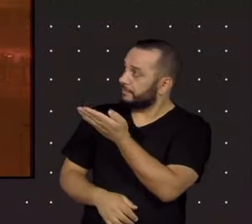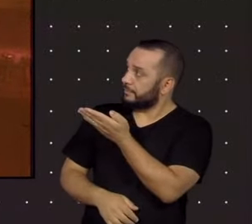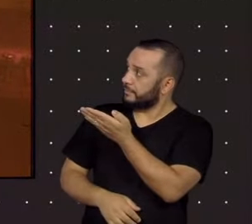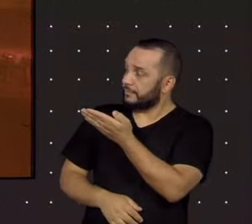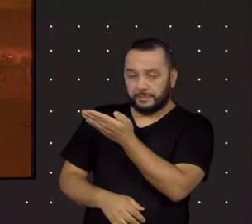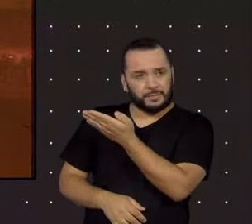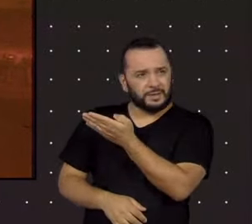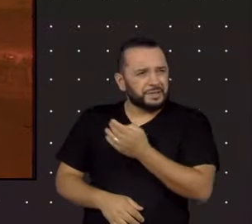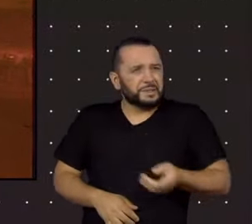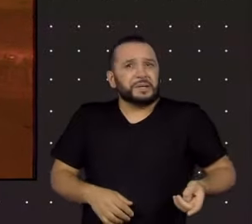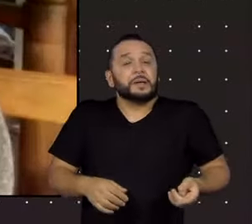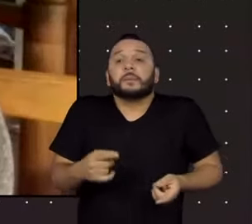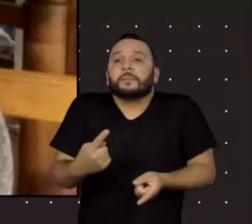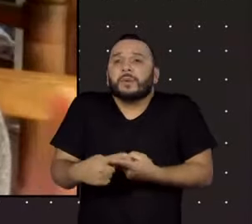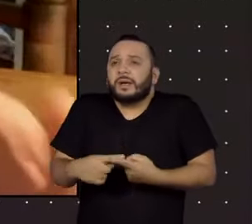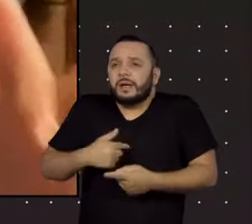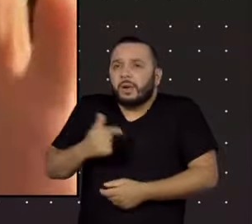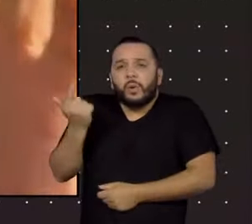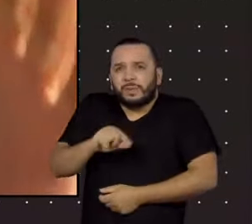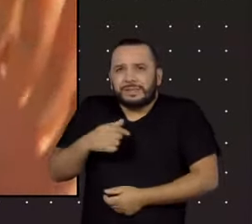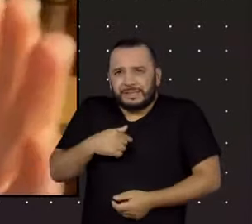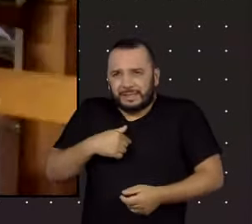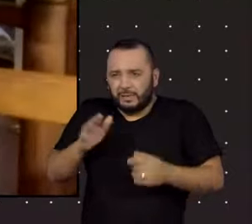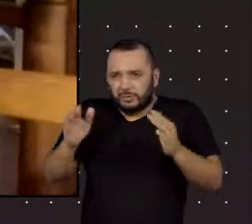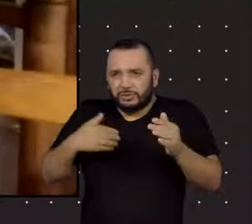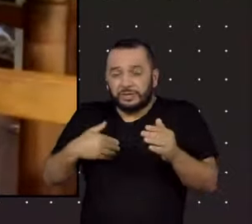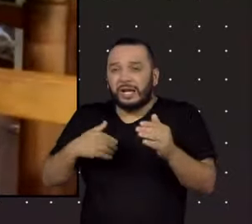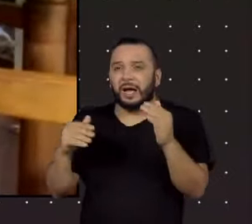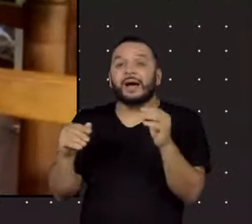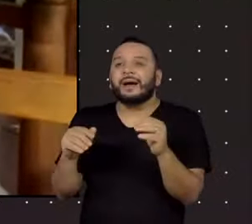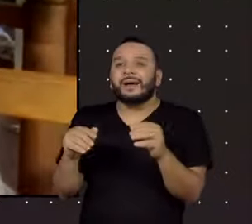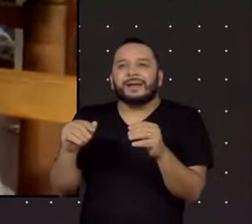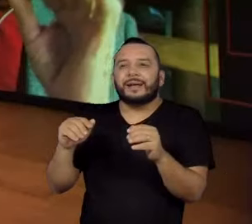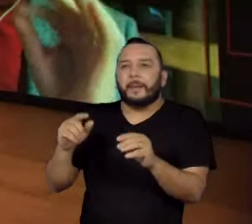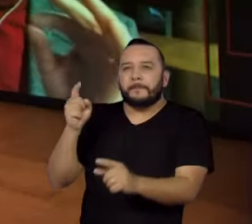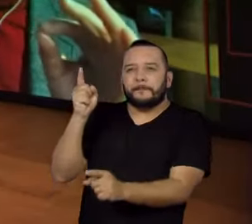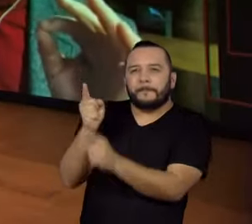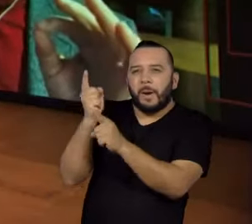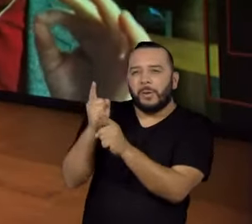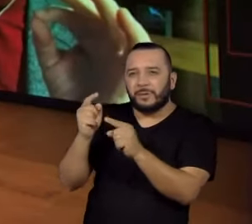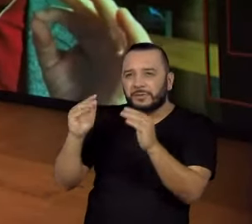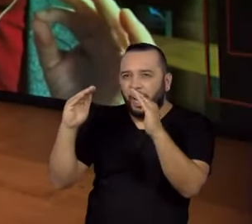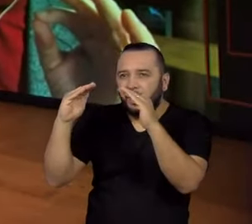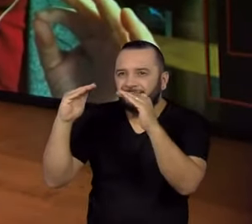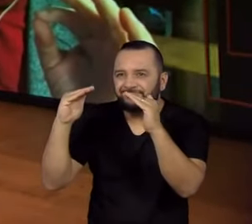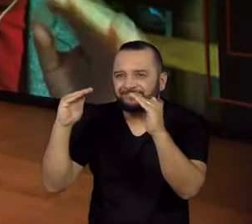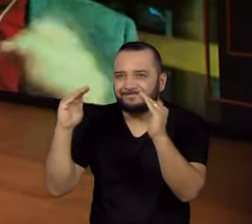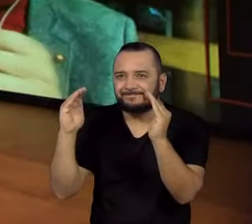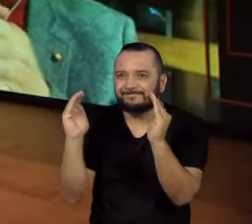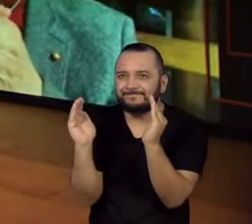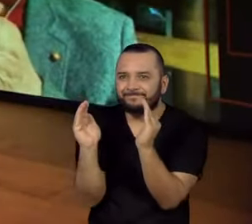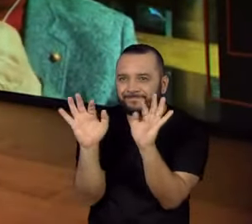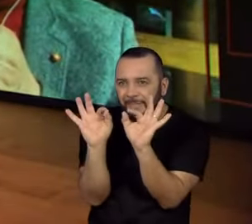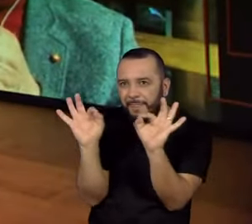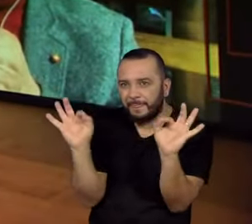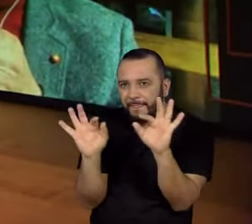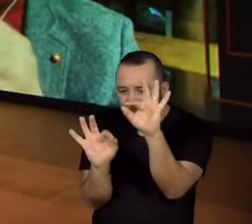equilibrar uma série de componentes, né? Quer dizer, as medidas do instrumento, a espessura da madeira,